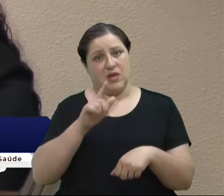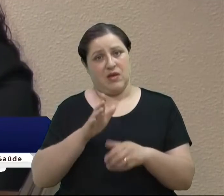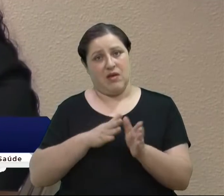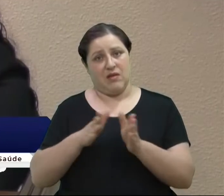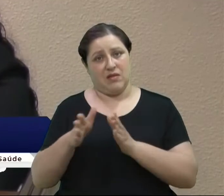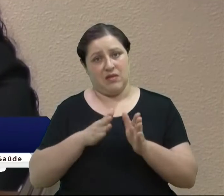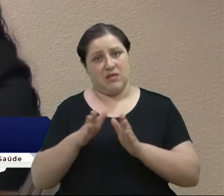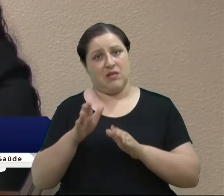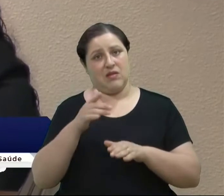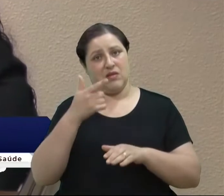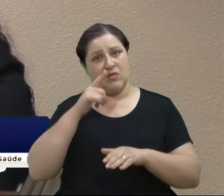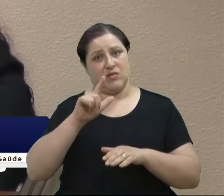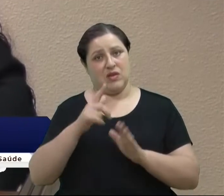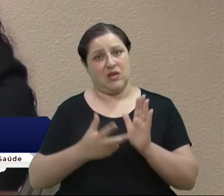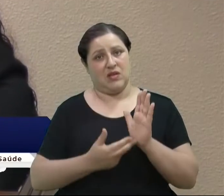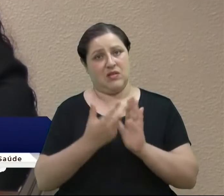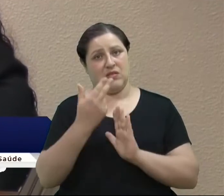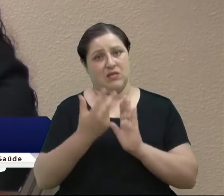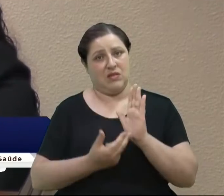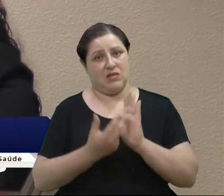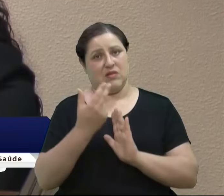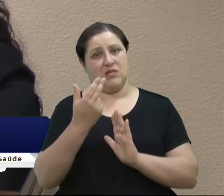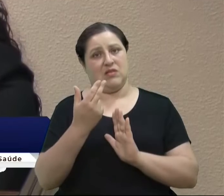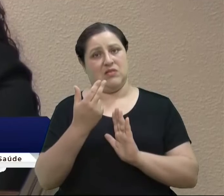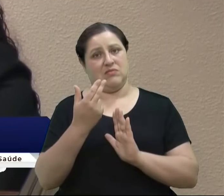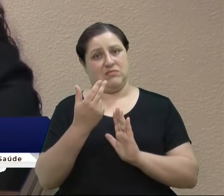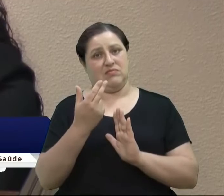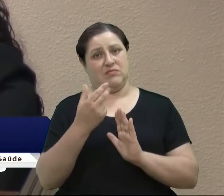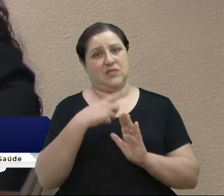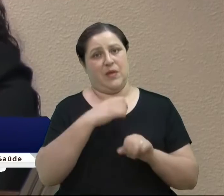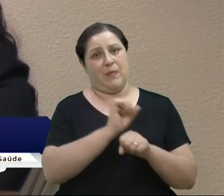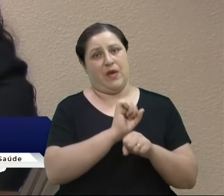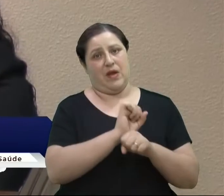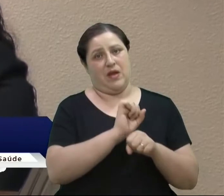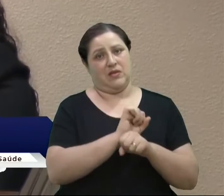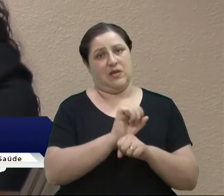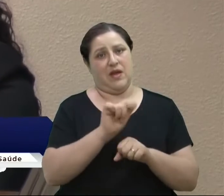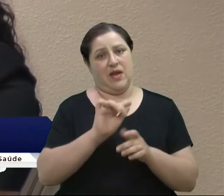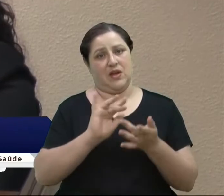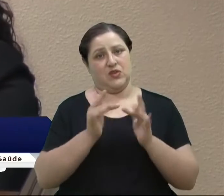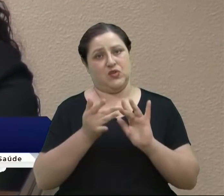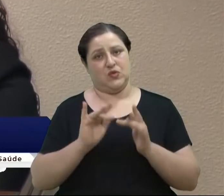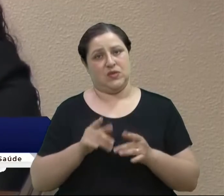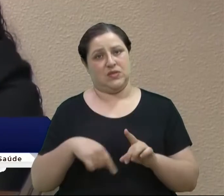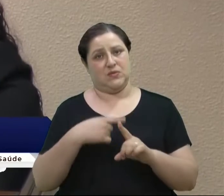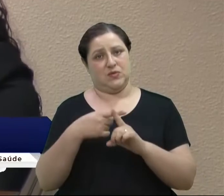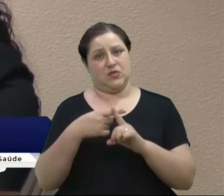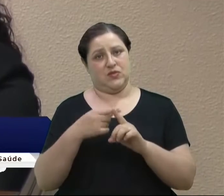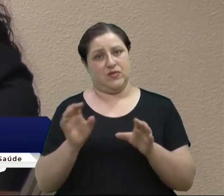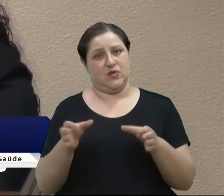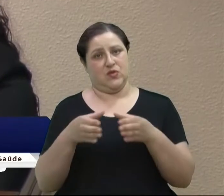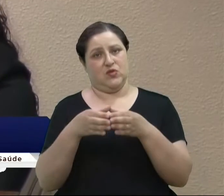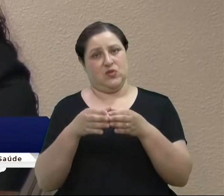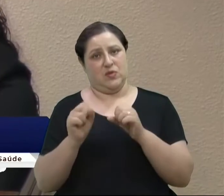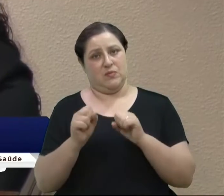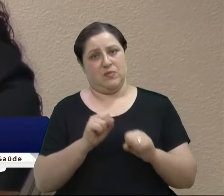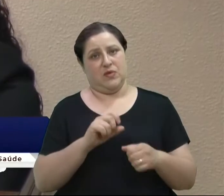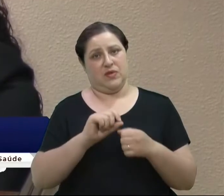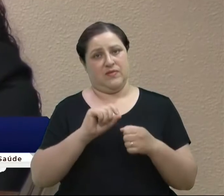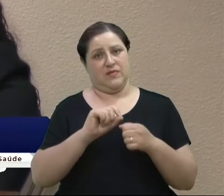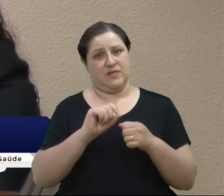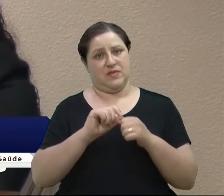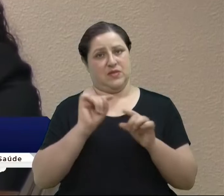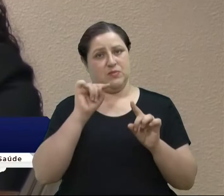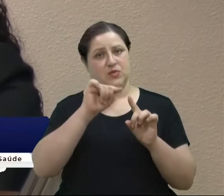de cirurgias eletivas que ficou represada. São articulações positivas e conjuntas que a gente pode fazer a